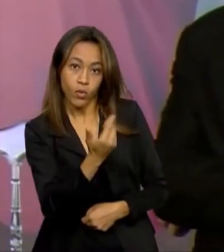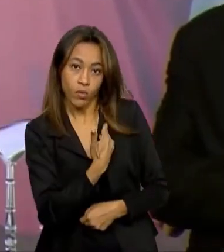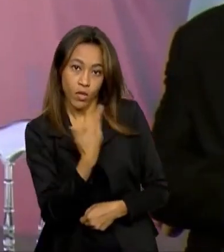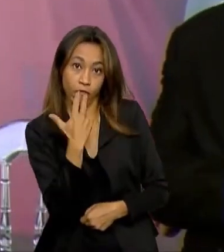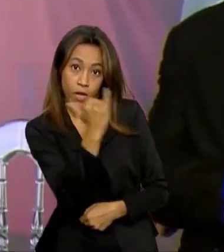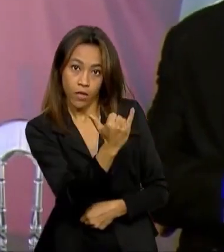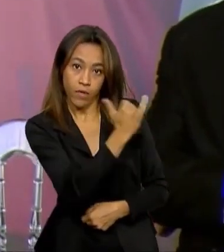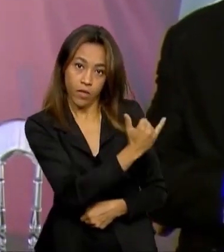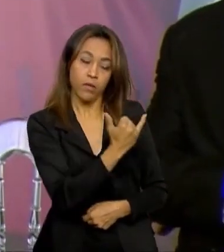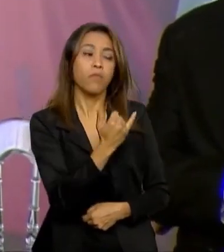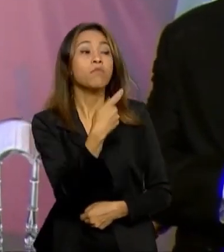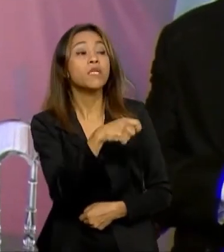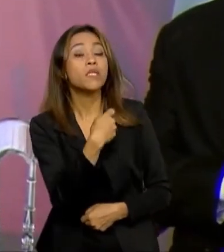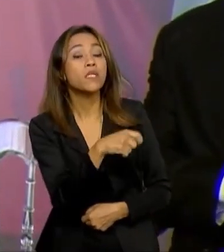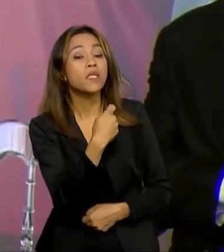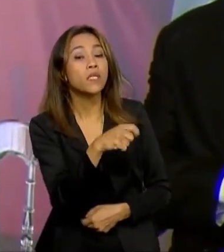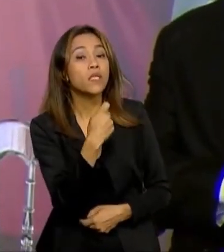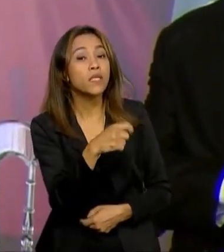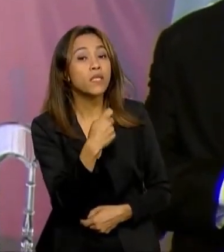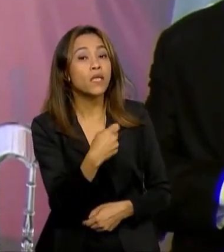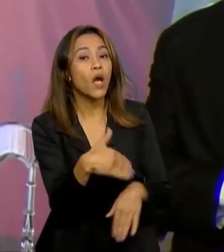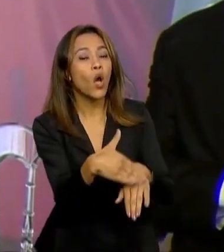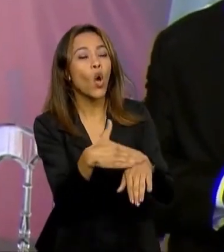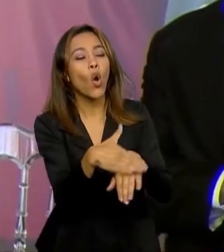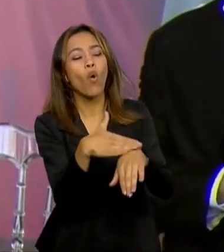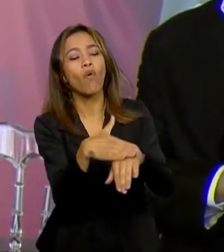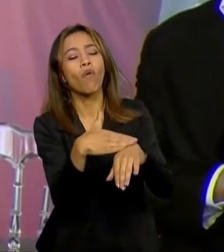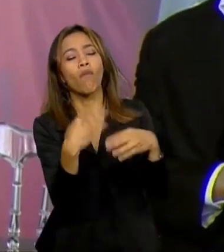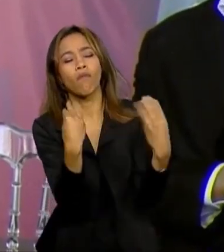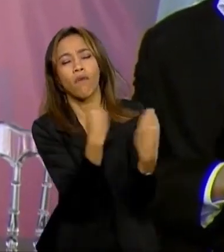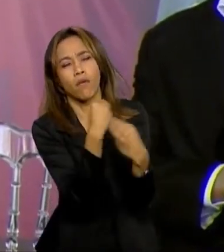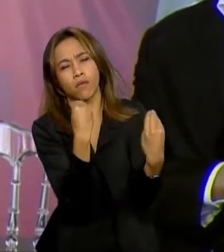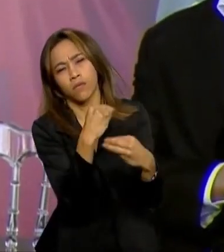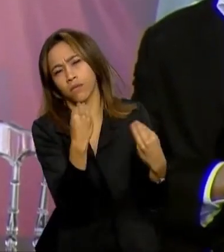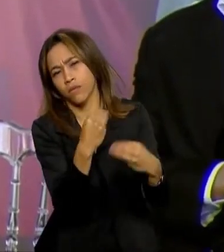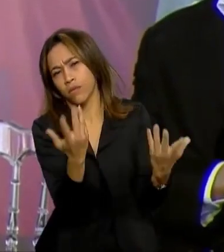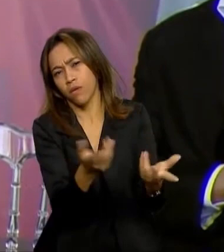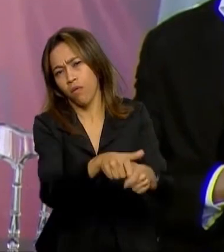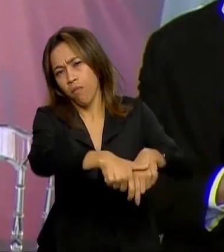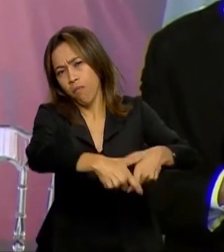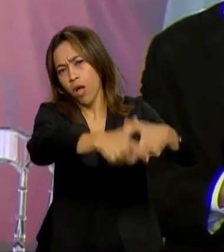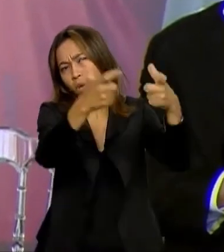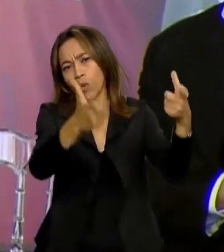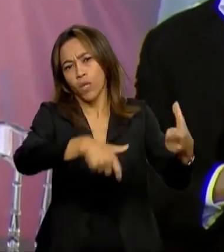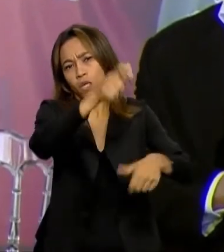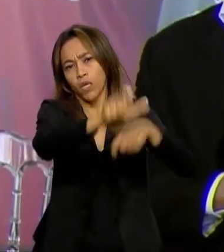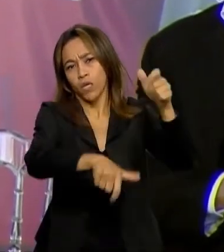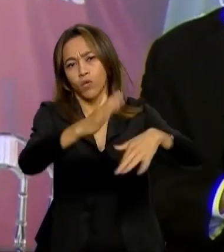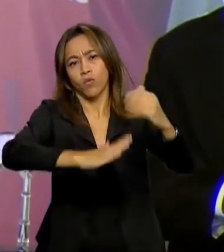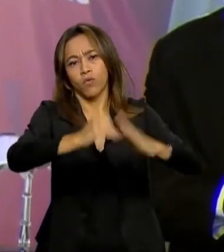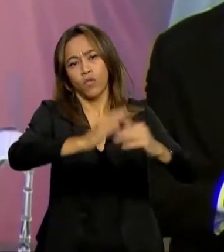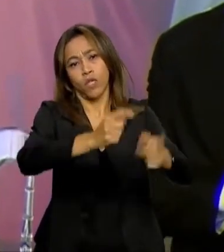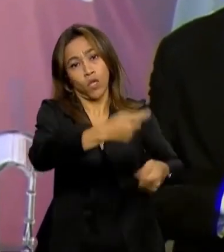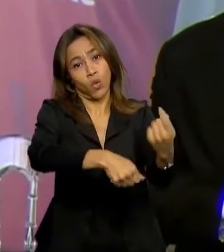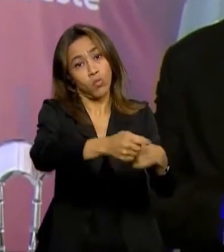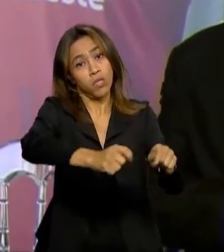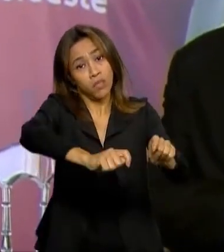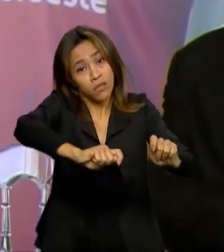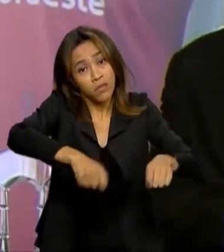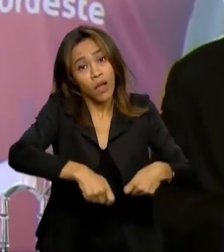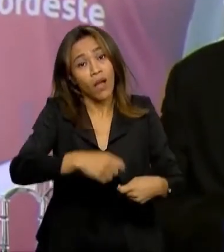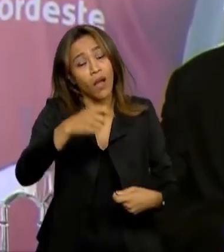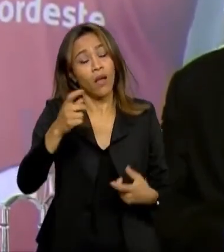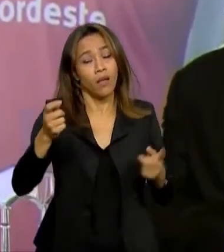convencer a maioria dos economistas desse país de que é possível. Quando eu digo que